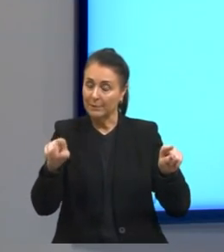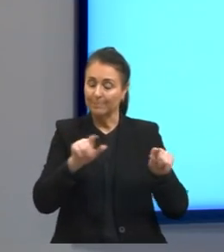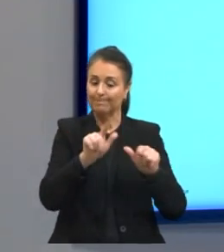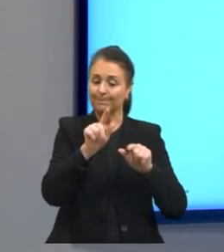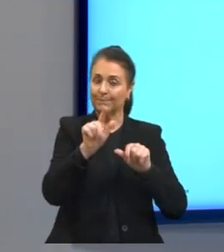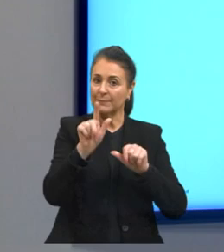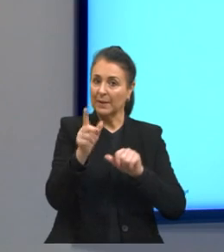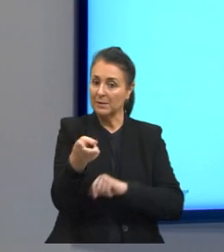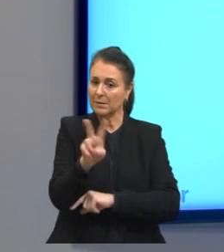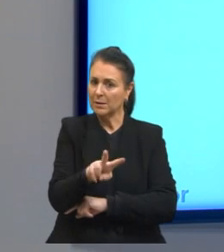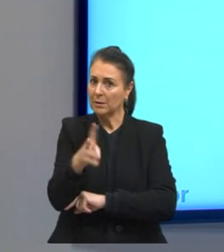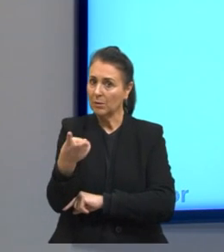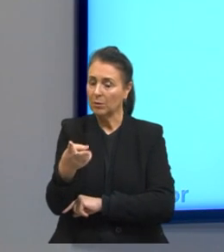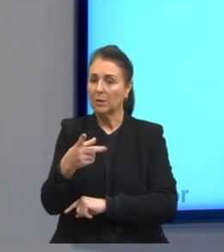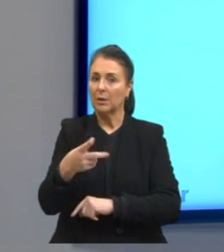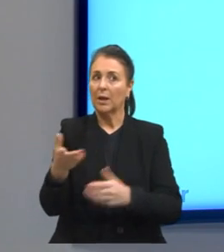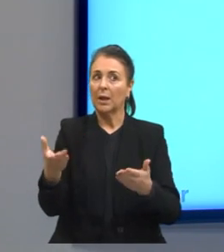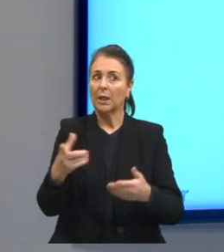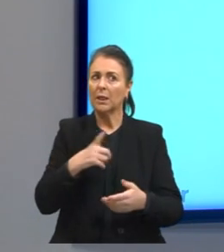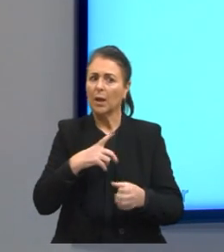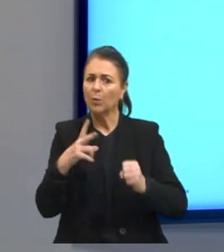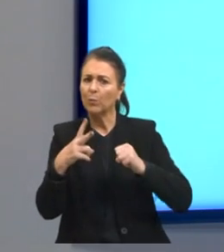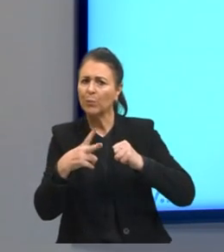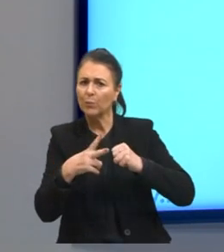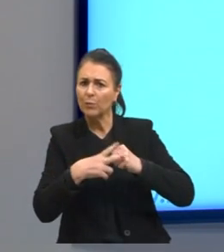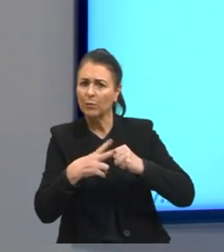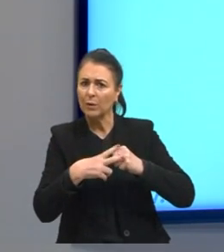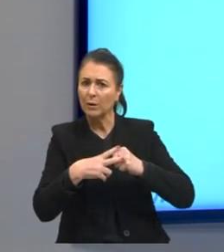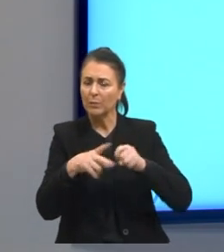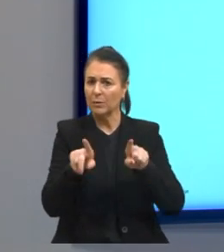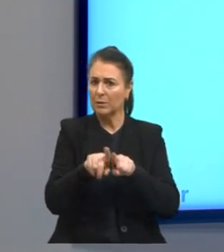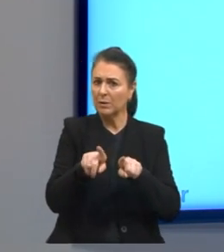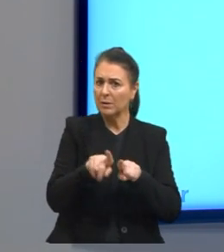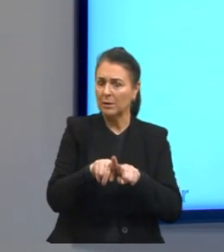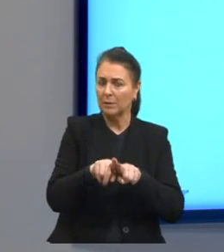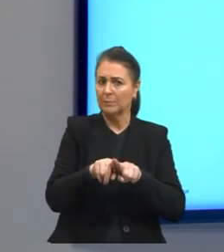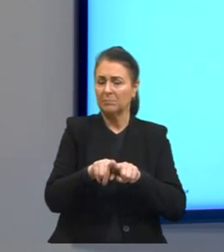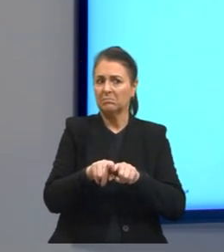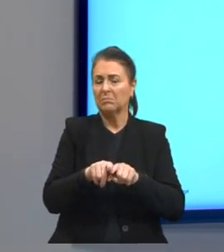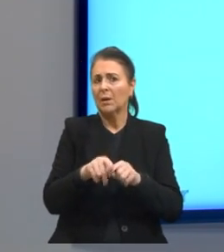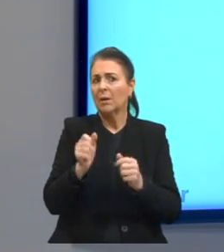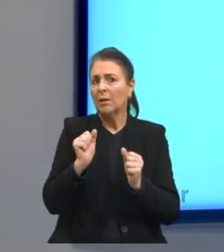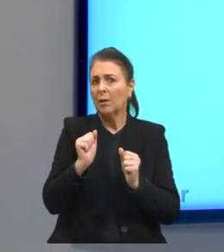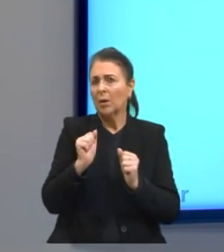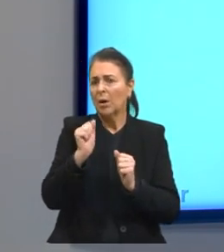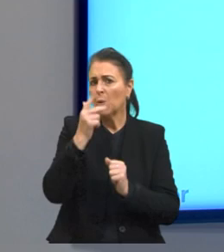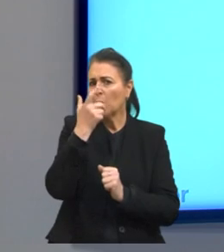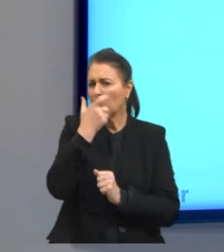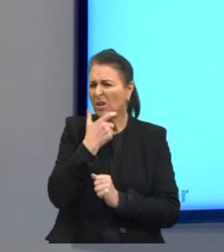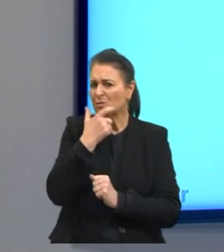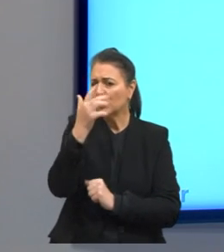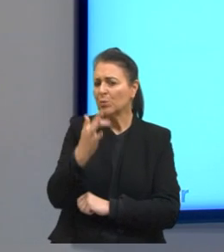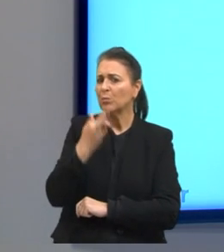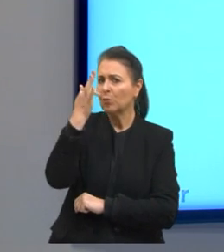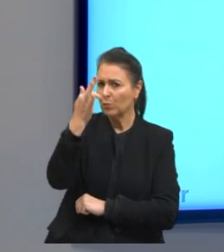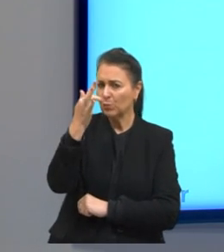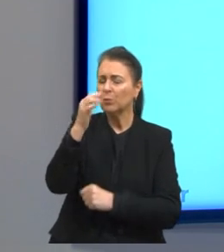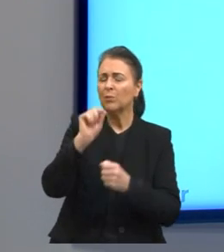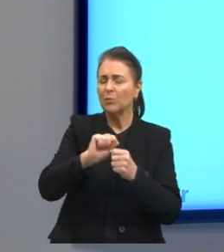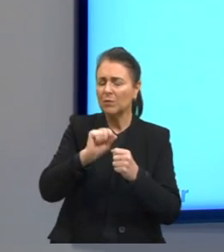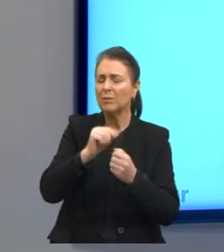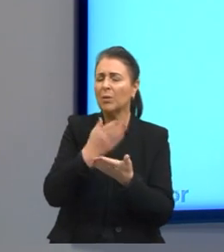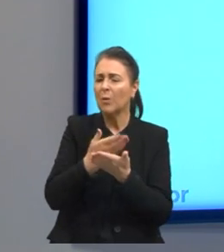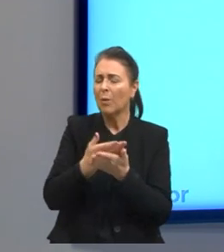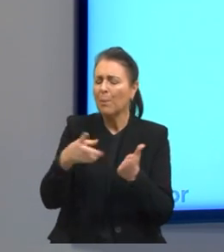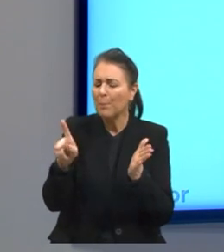nós temos os verbos. Que talvez, assim, a gente pudesse fazer uma aula mais adiante só sobre verbo. De tanta